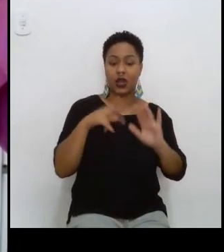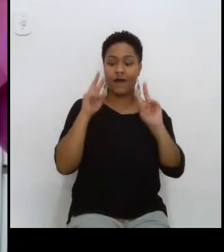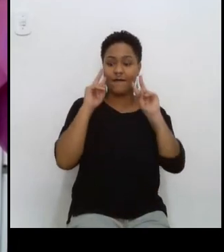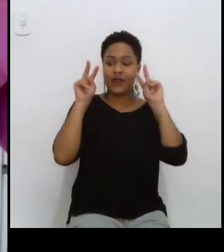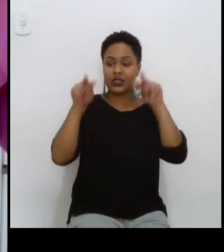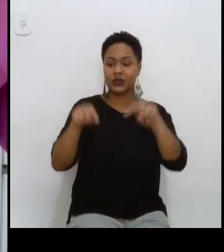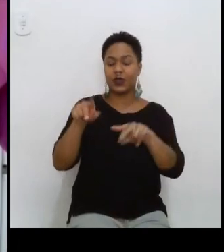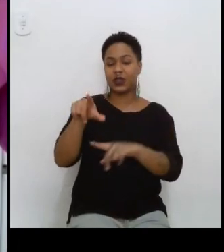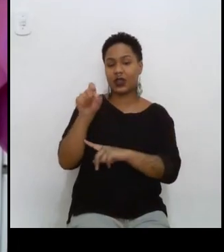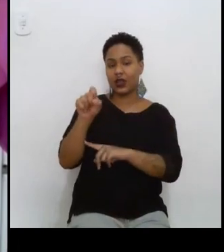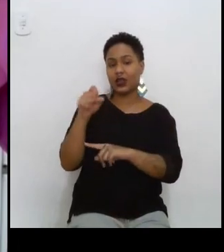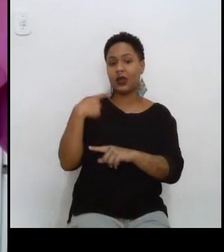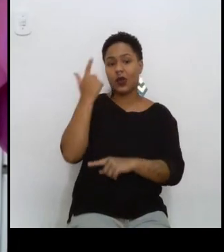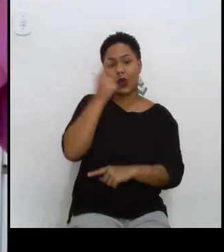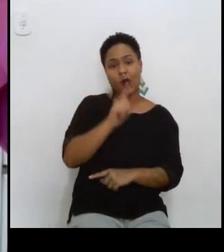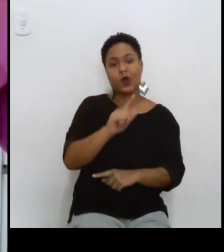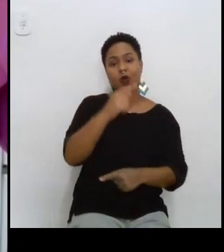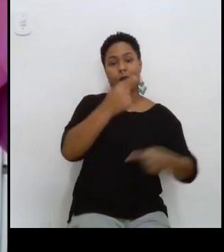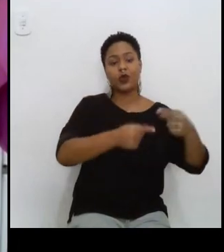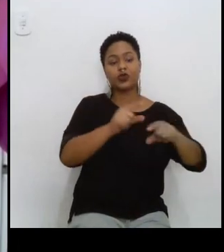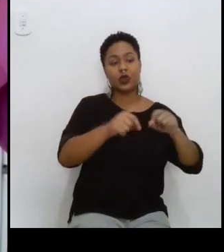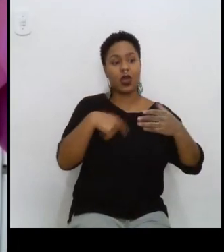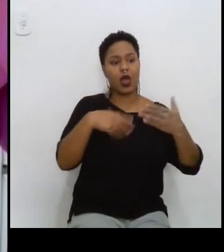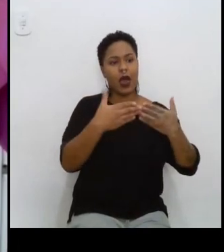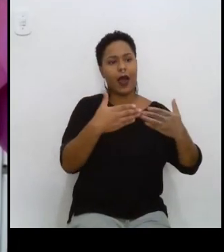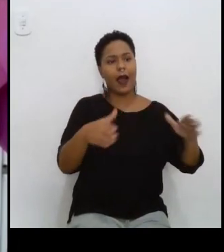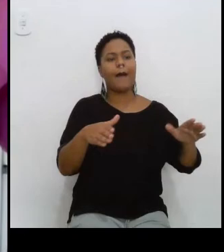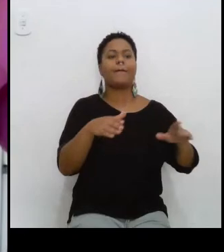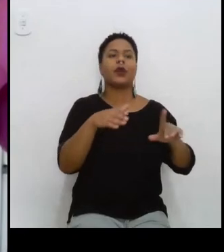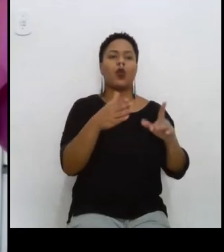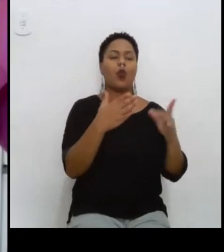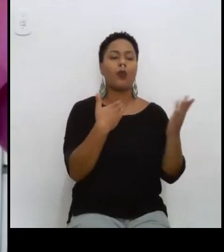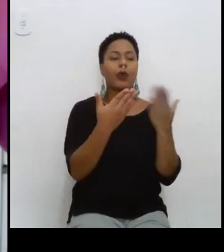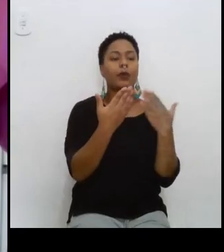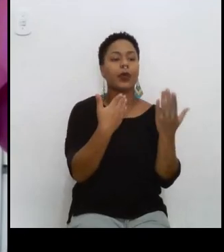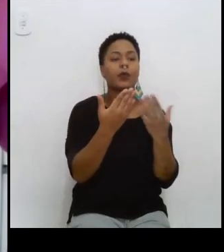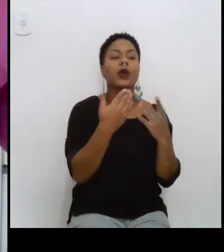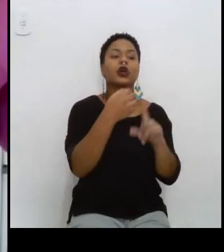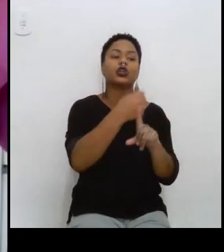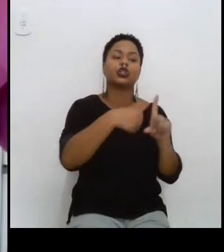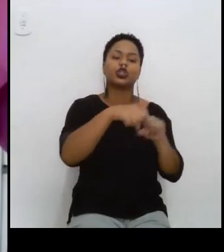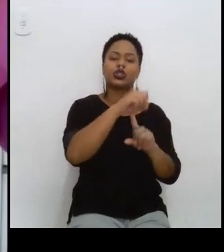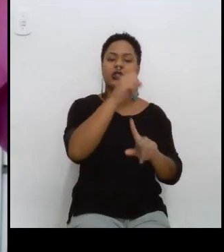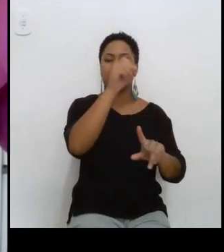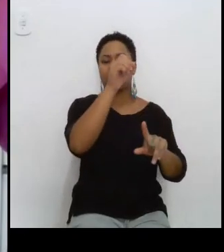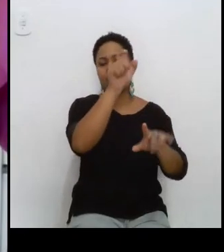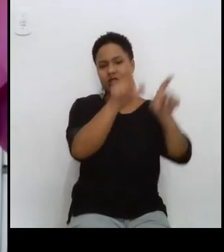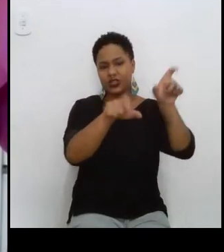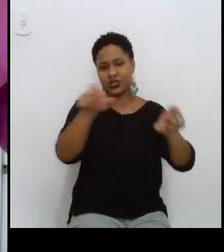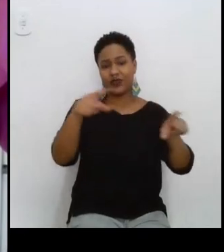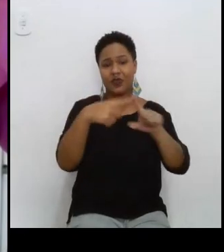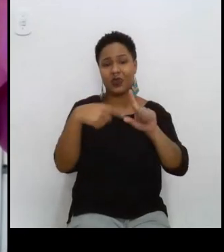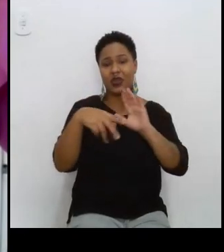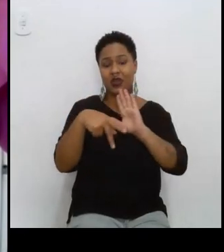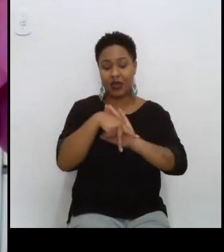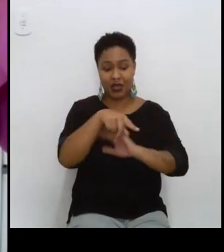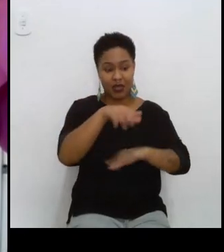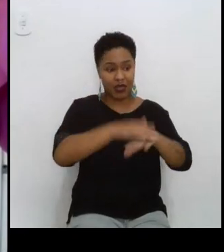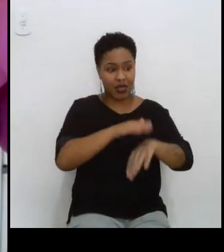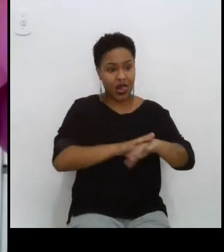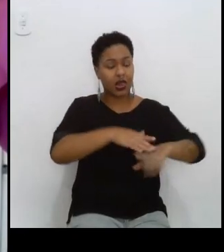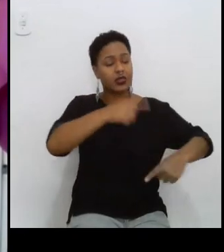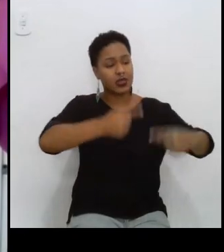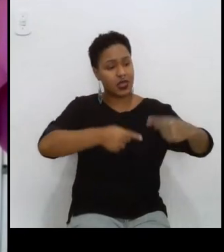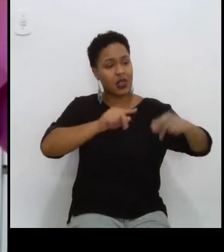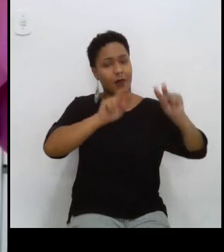que a gente abrir um diálogo com a sociedade civil EA e abriu também um diálogo dentro dessa casa que teve aqui debater sobre um